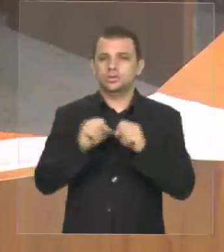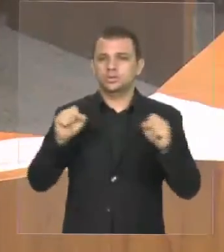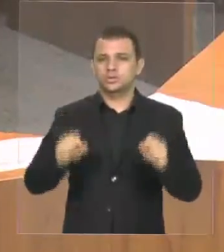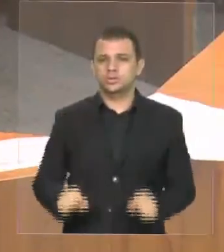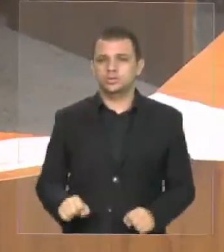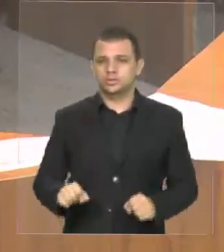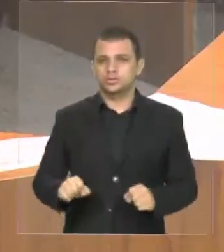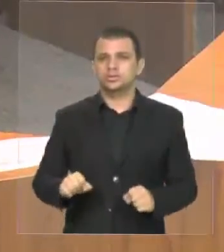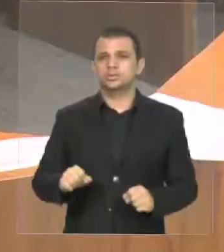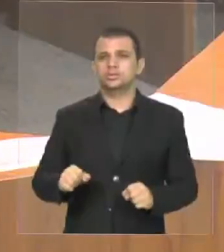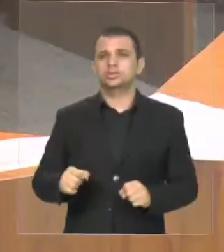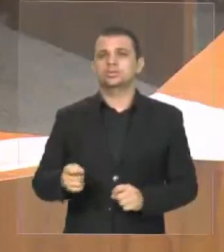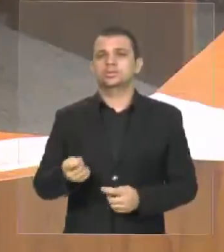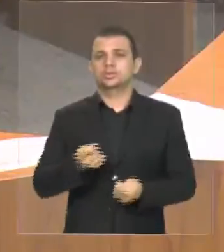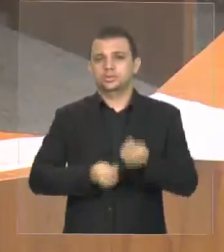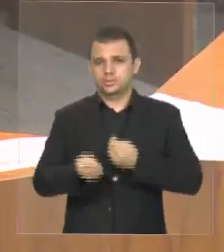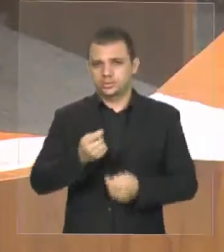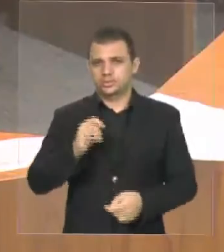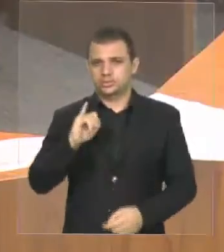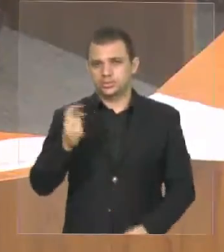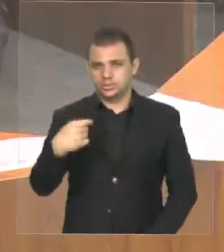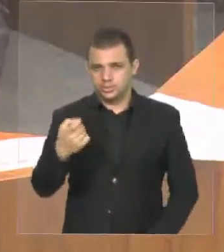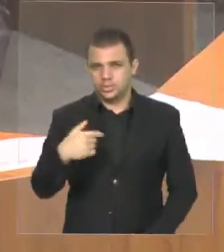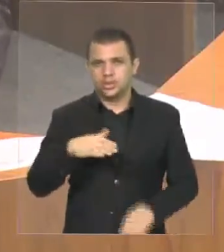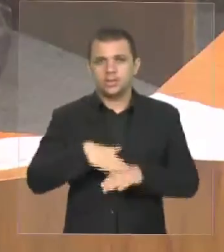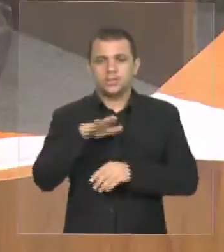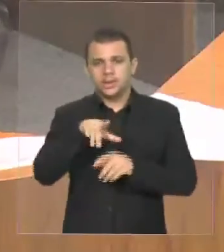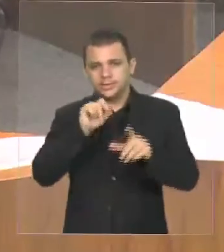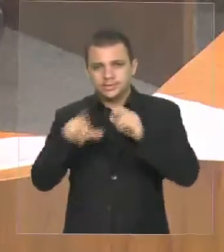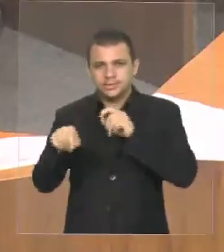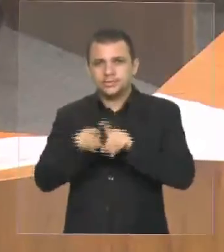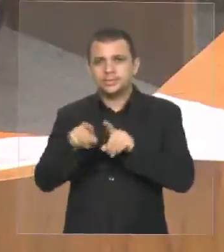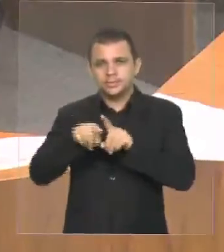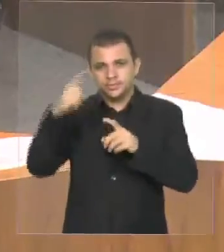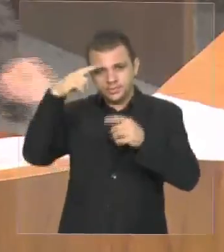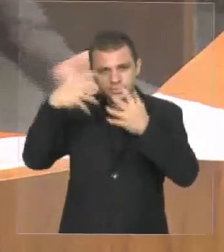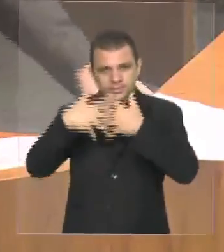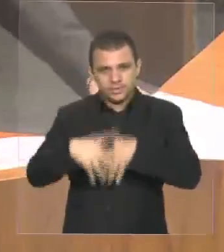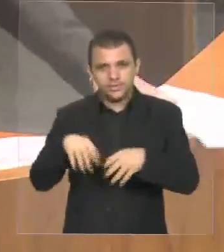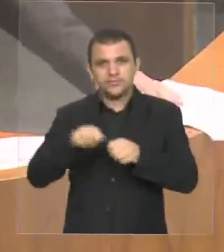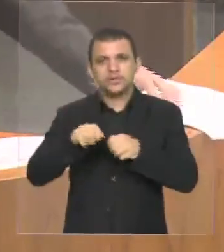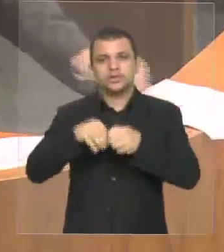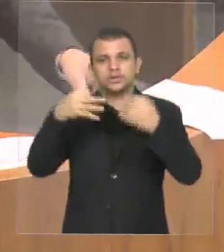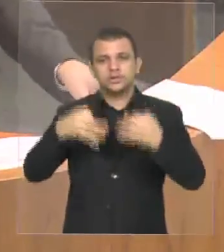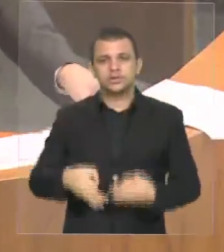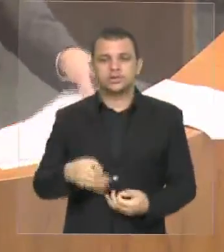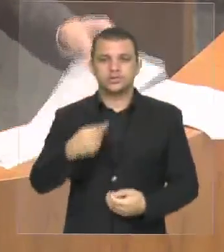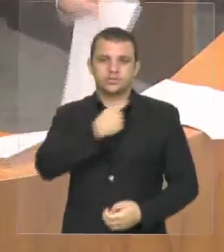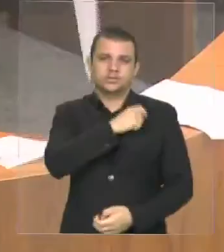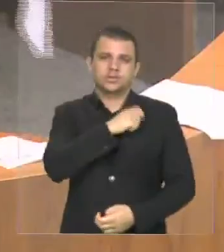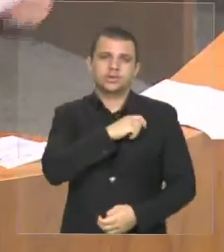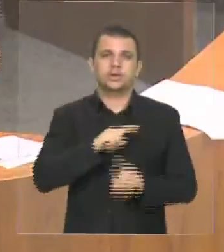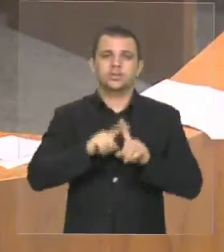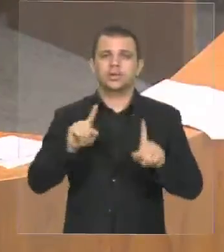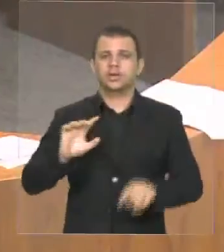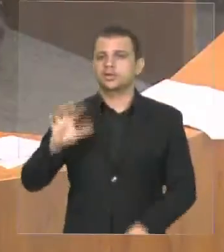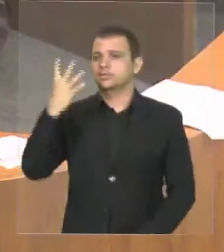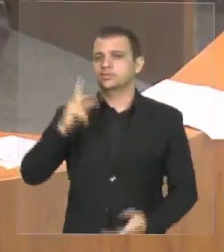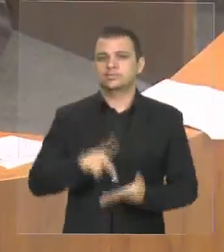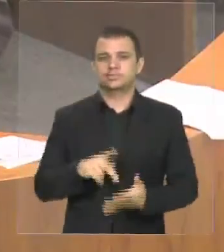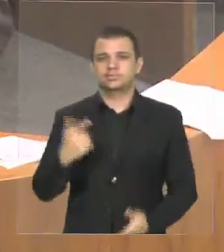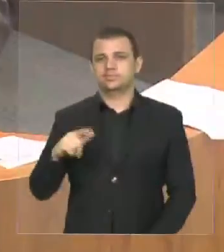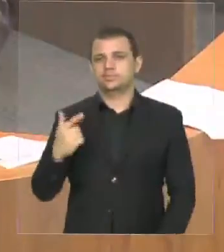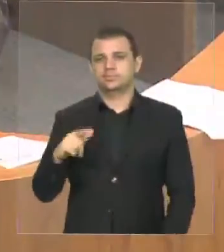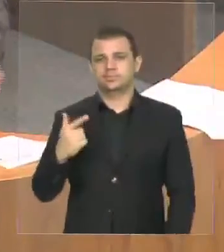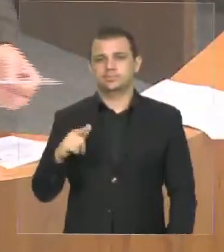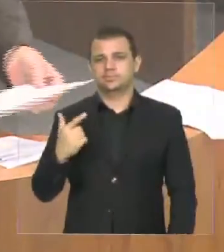mais seletivo e racional e fazer justiça fiscal. A única coisa que não aconteceu com esse projeto de lei,